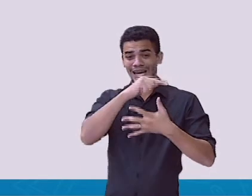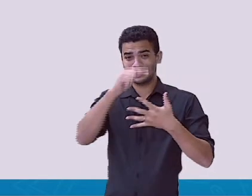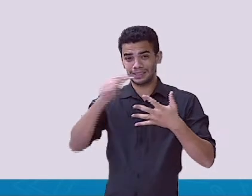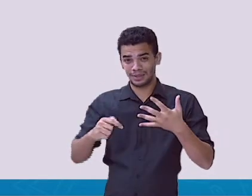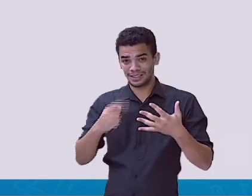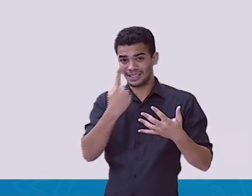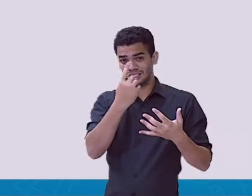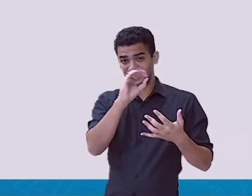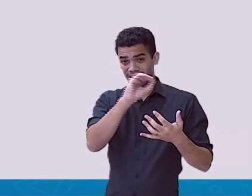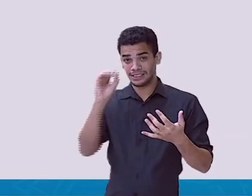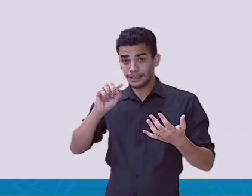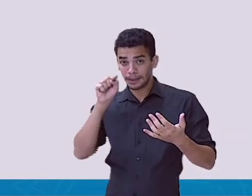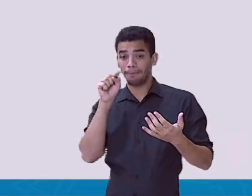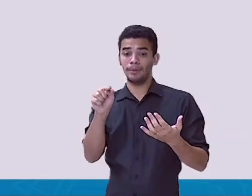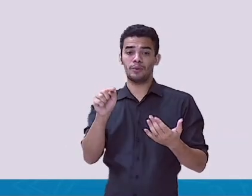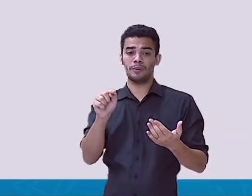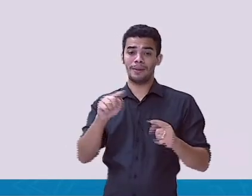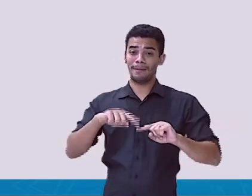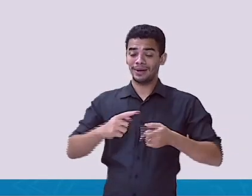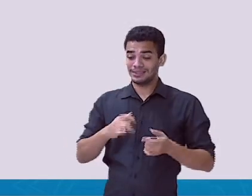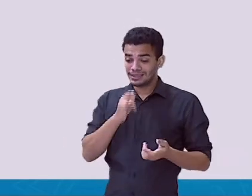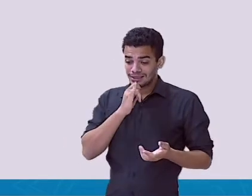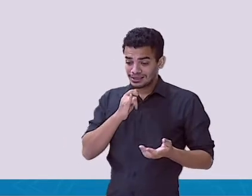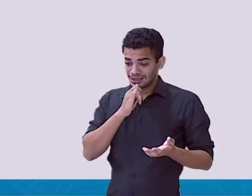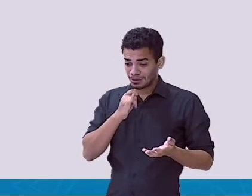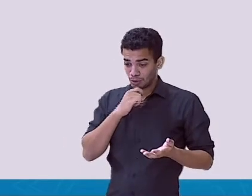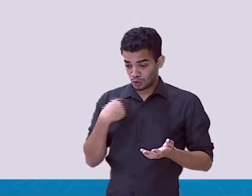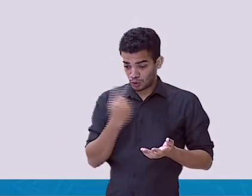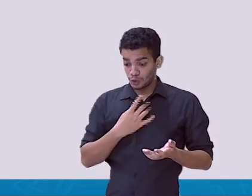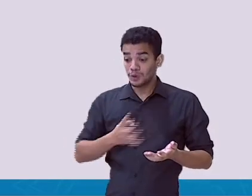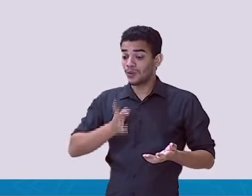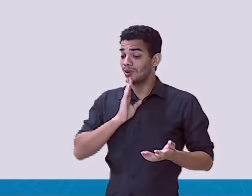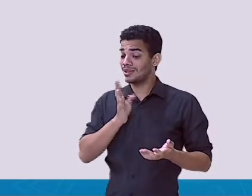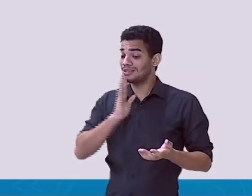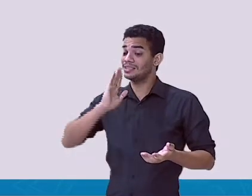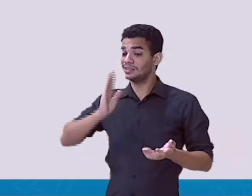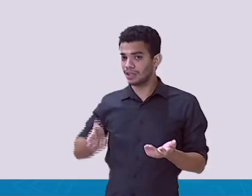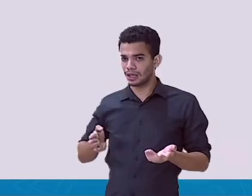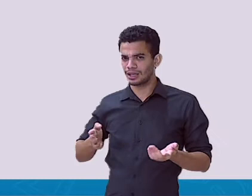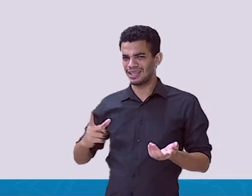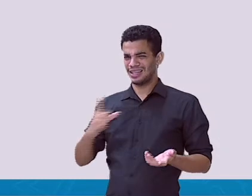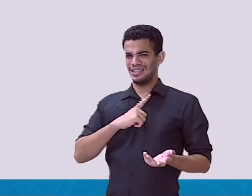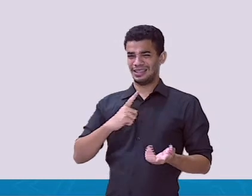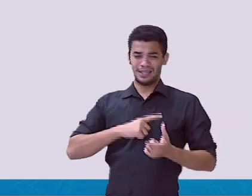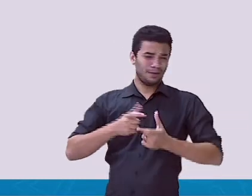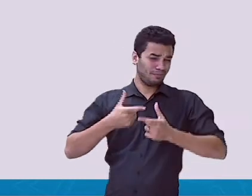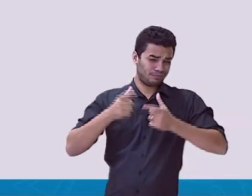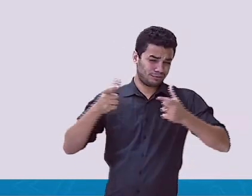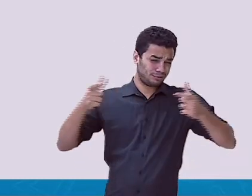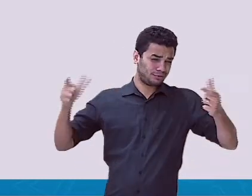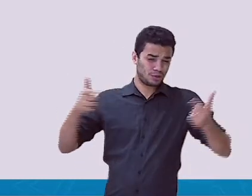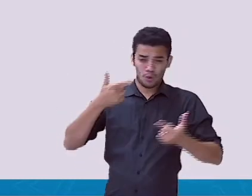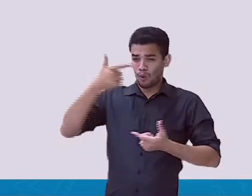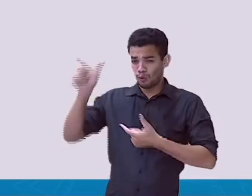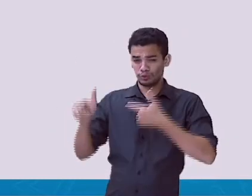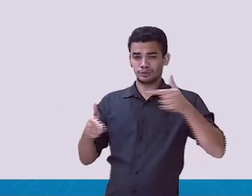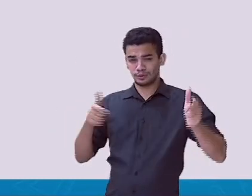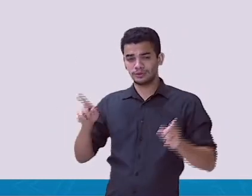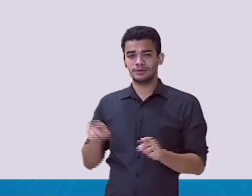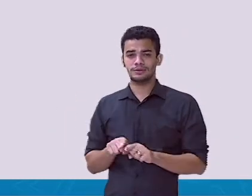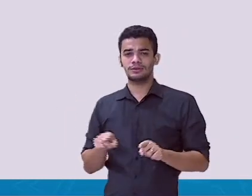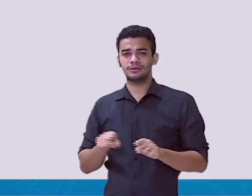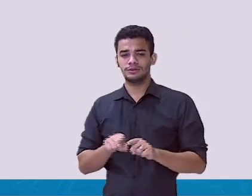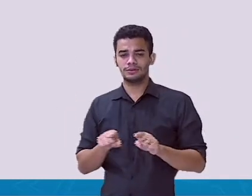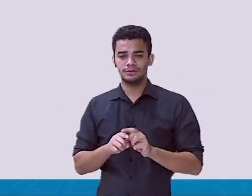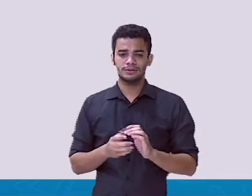a gente não conhece ainda, não foi catalogado, né? Com 2 pares de asas membranosas, né?